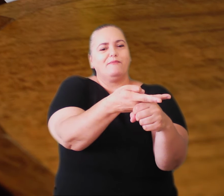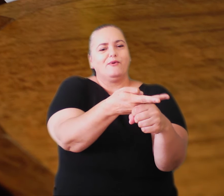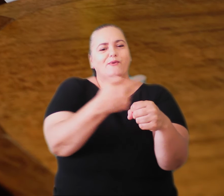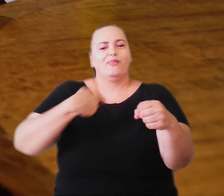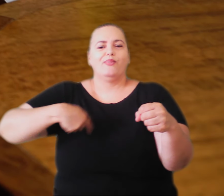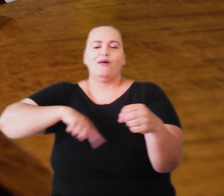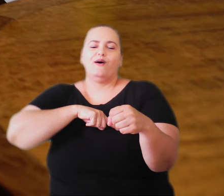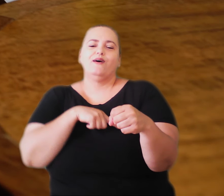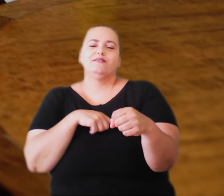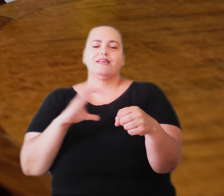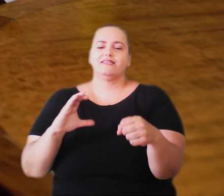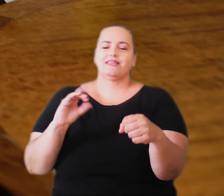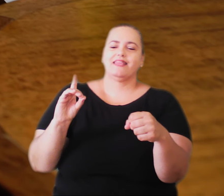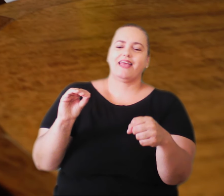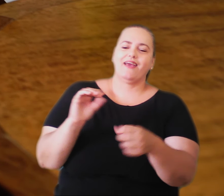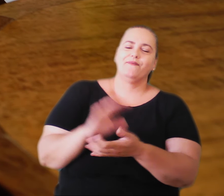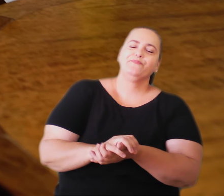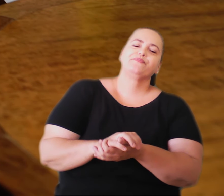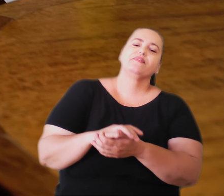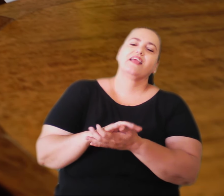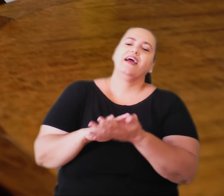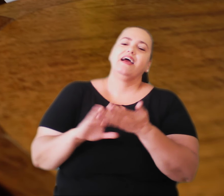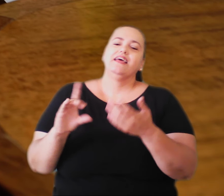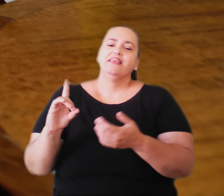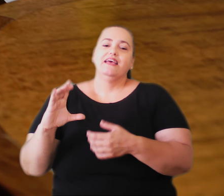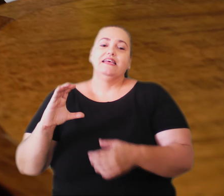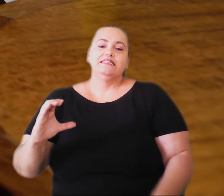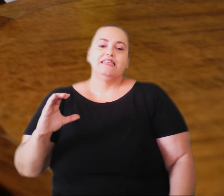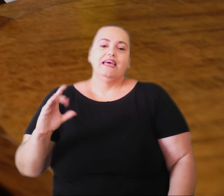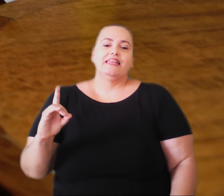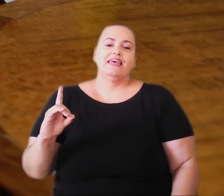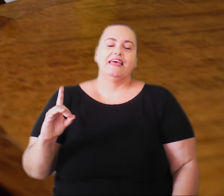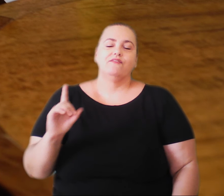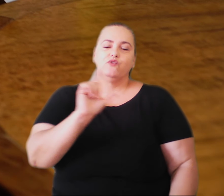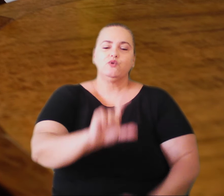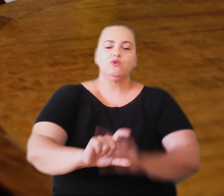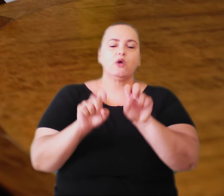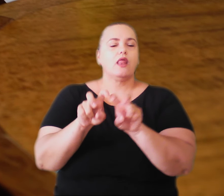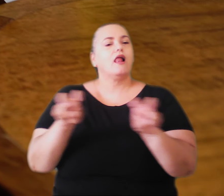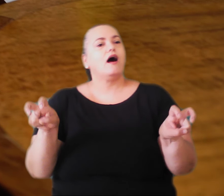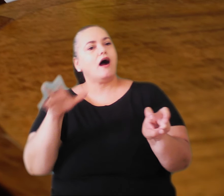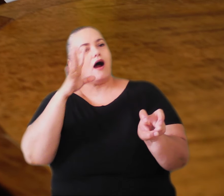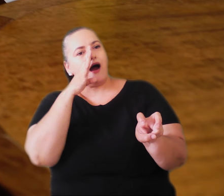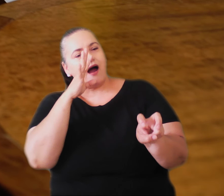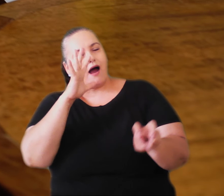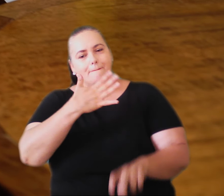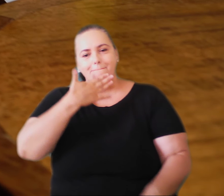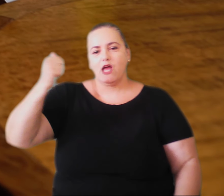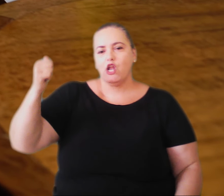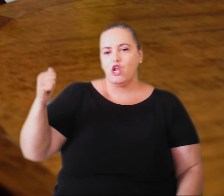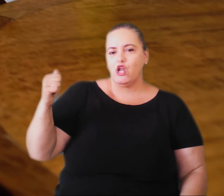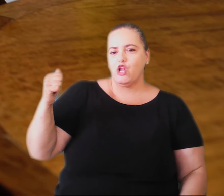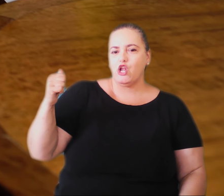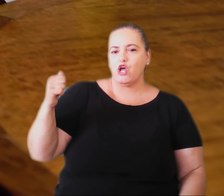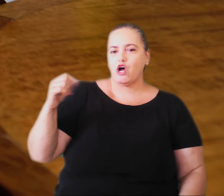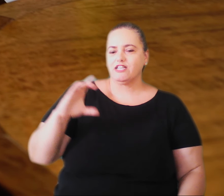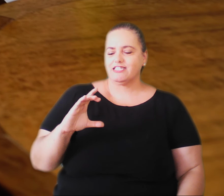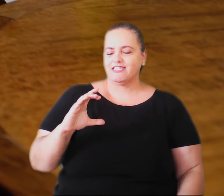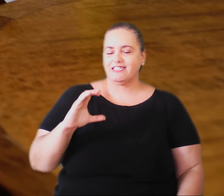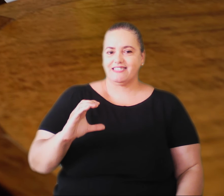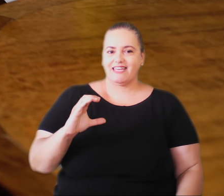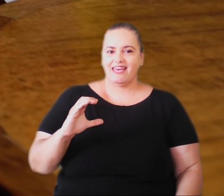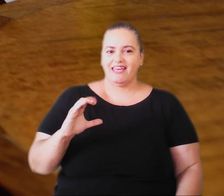CDs do disco do ano? Fugando Poeira. Fugando Poeira, aquele do Bordoneio. Foi escolhido por um júri como o melhor disco, mais autêntico. Ah, eu